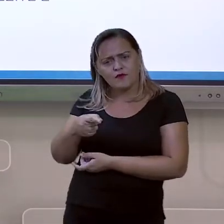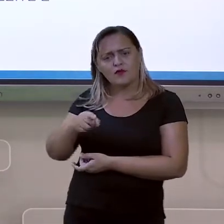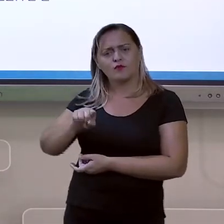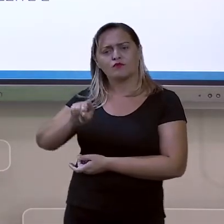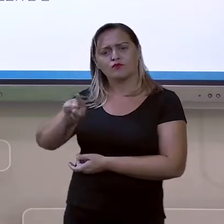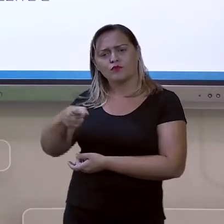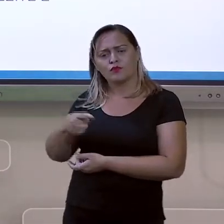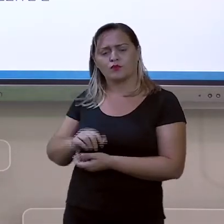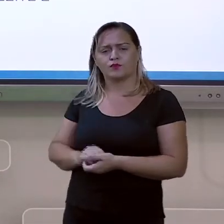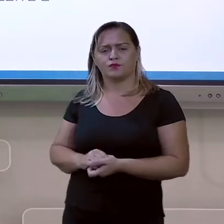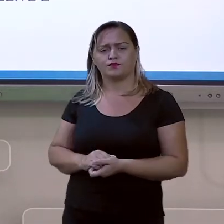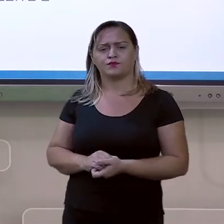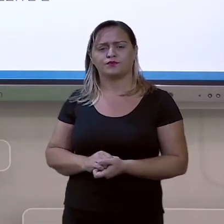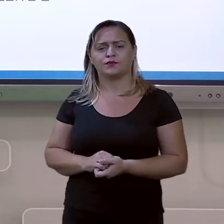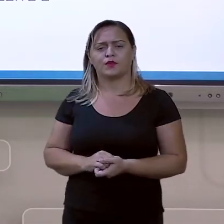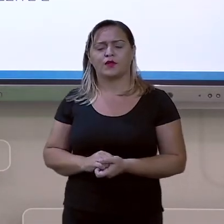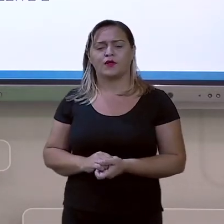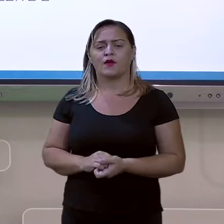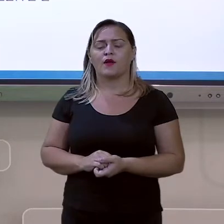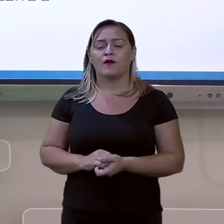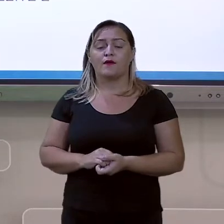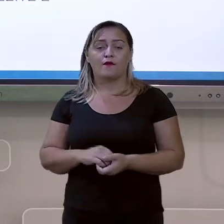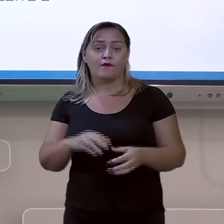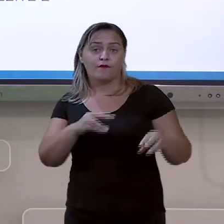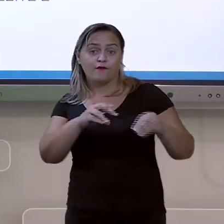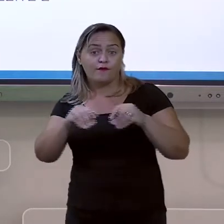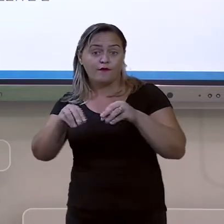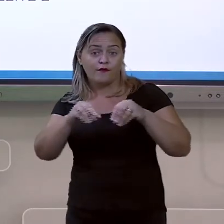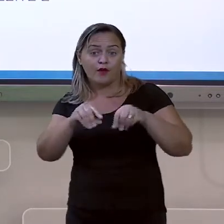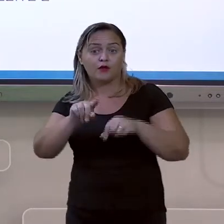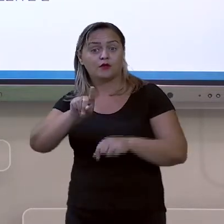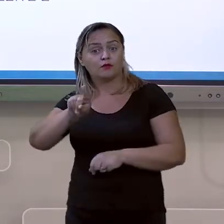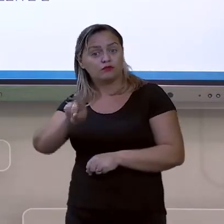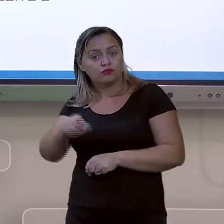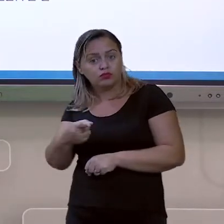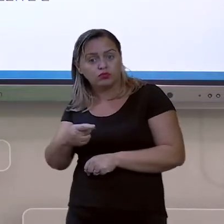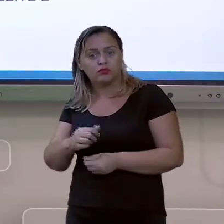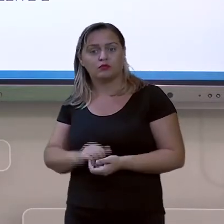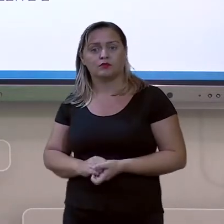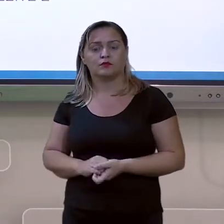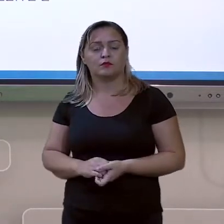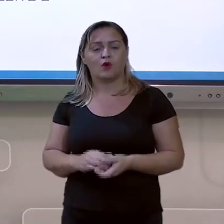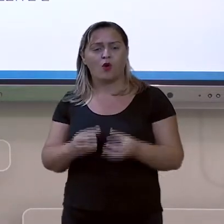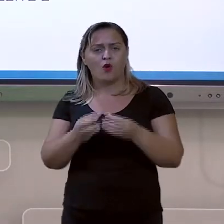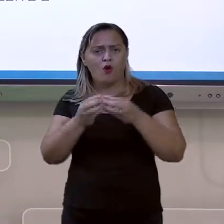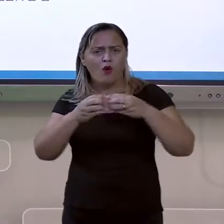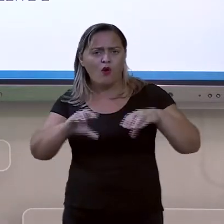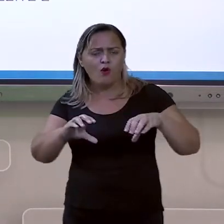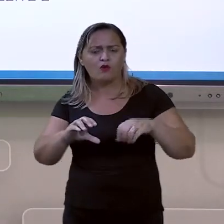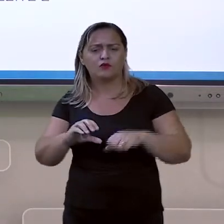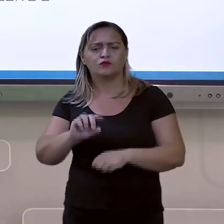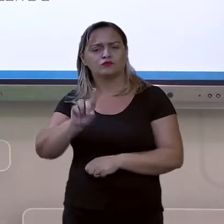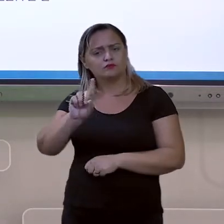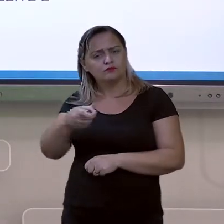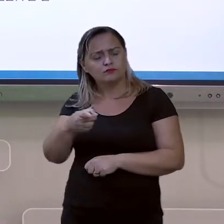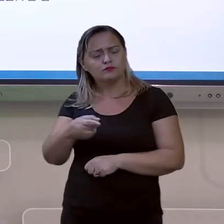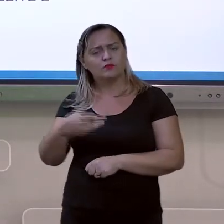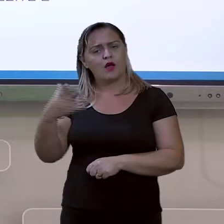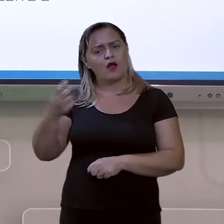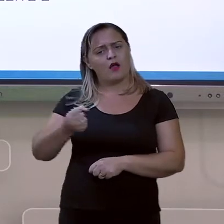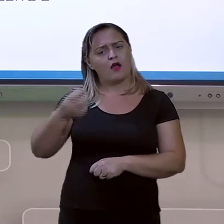aqui, ficaria: vou precisar de farinhas, ovos, leite e açúcar. Como assim? Farinhas, ovos?